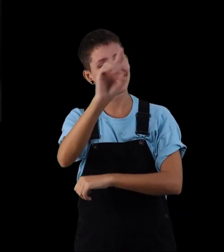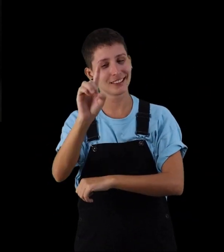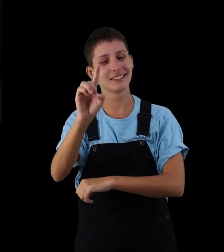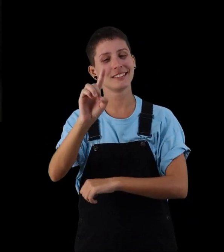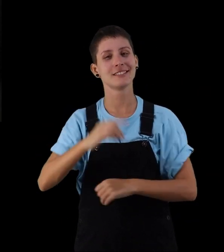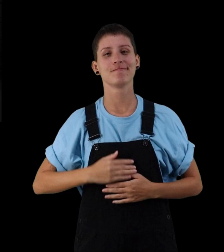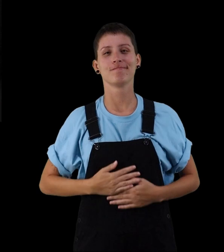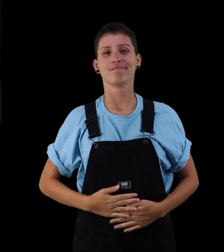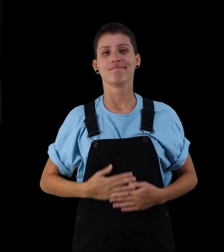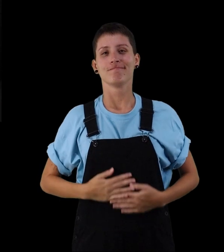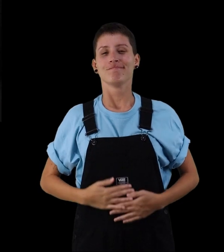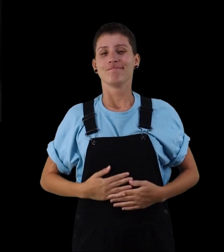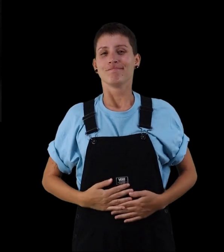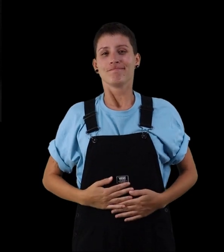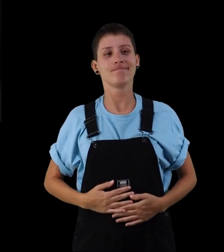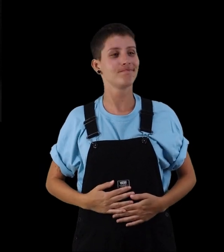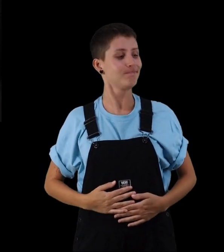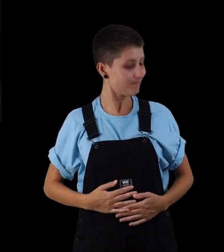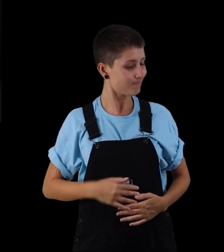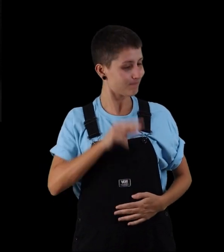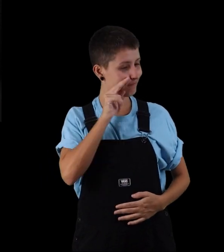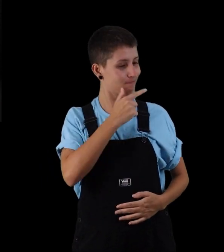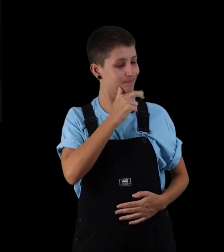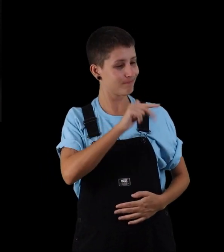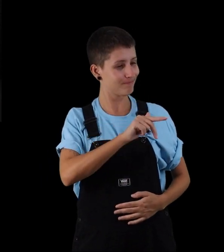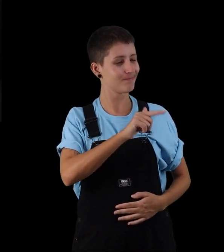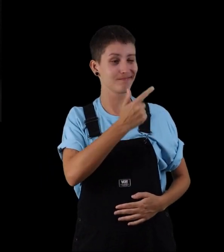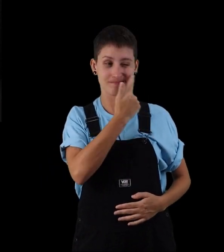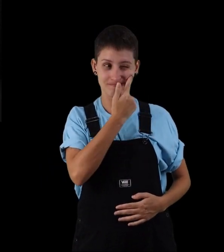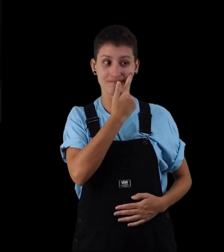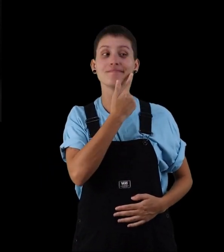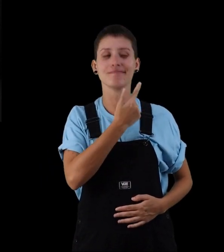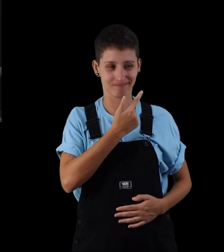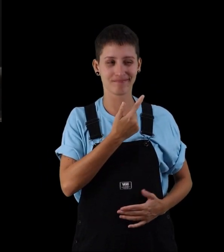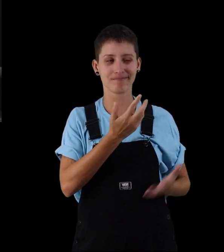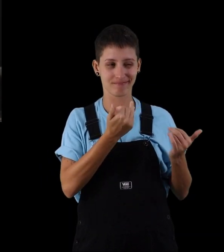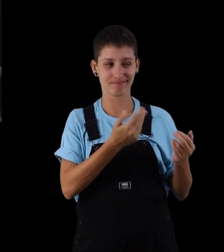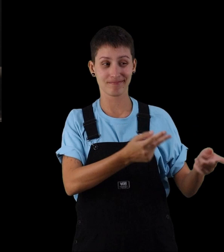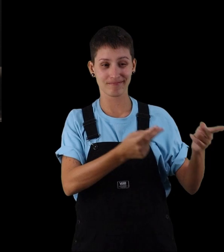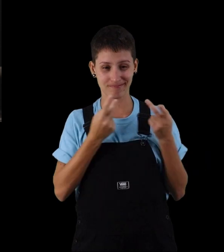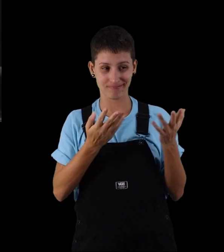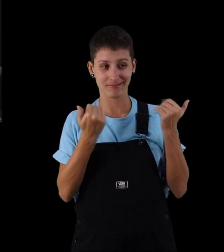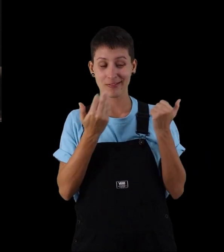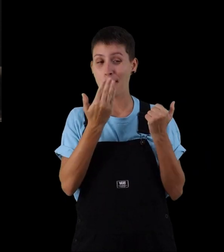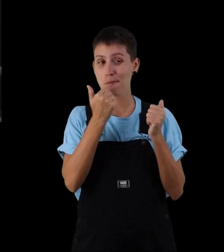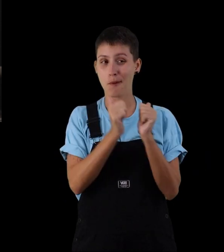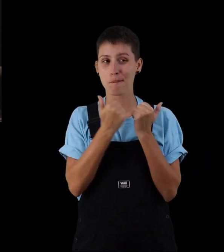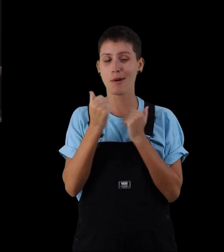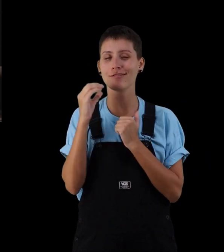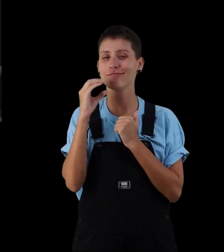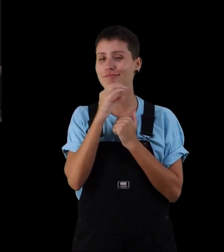dia, passando a mão na barriguinha. Olhou o irmão e piscou maroto como convite ao